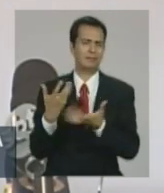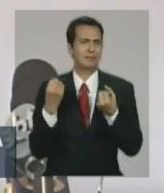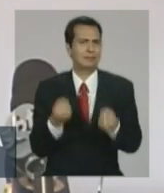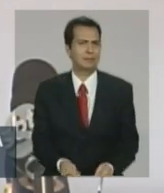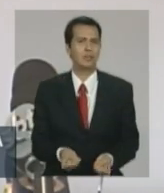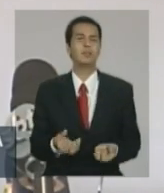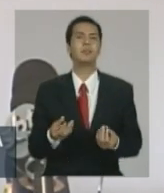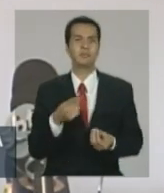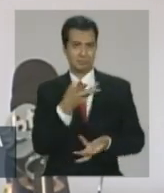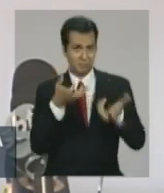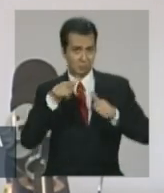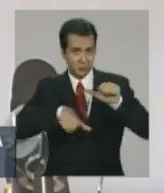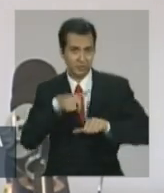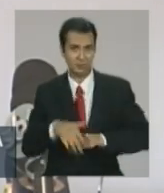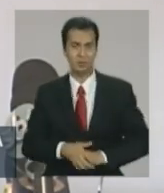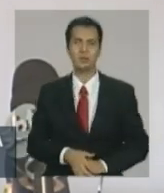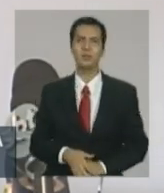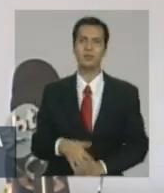coisa.